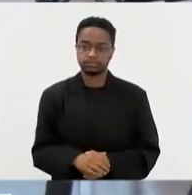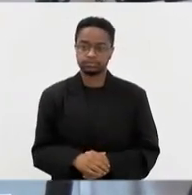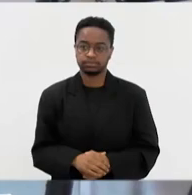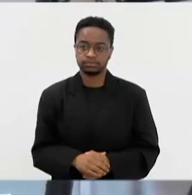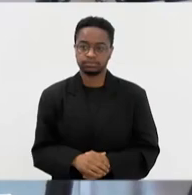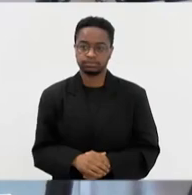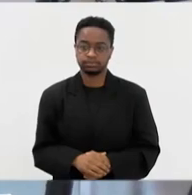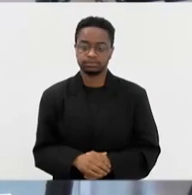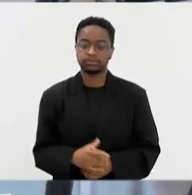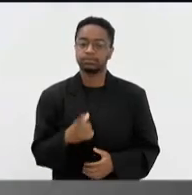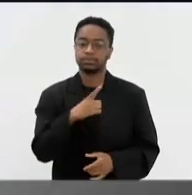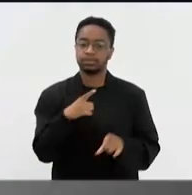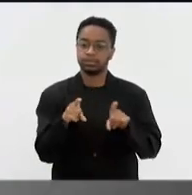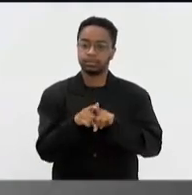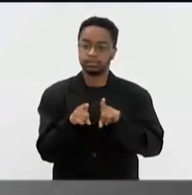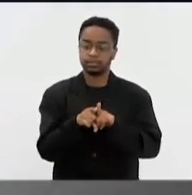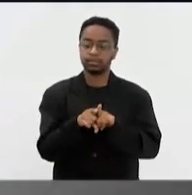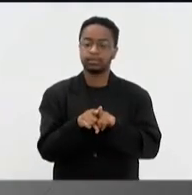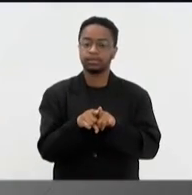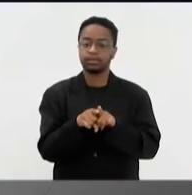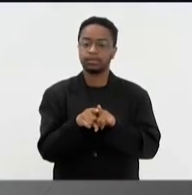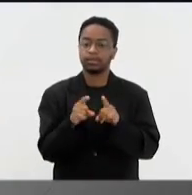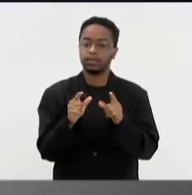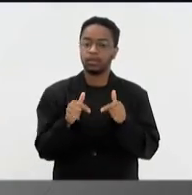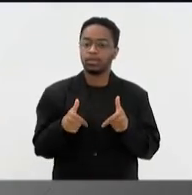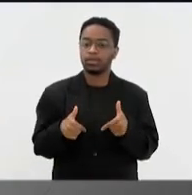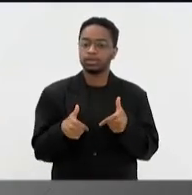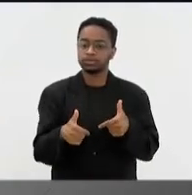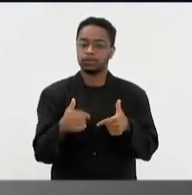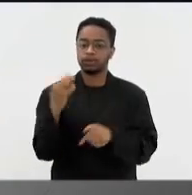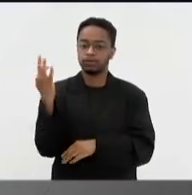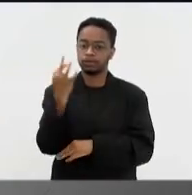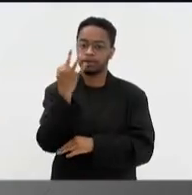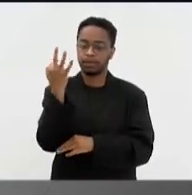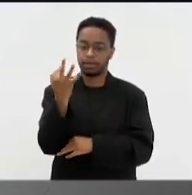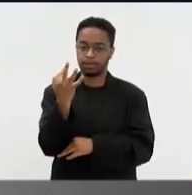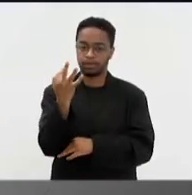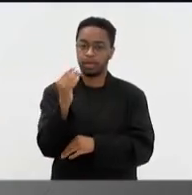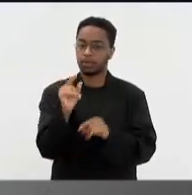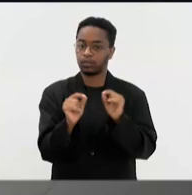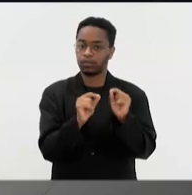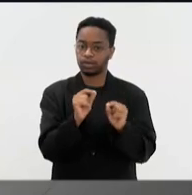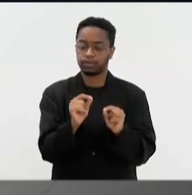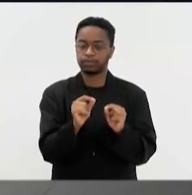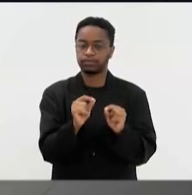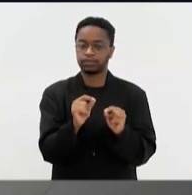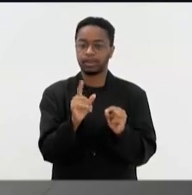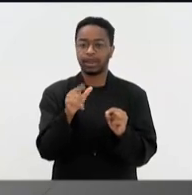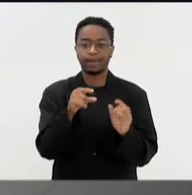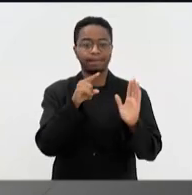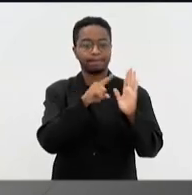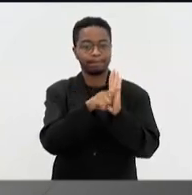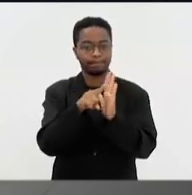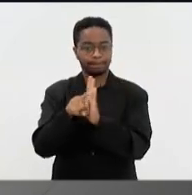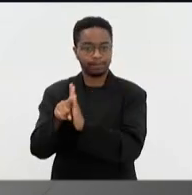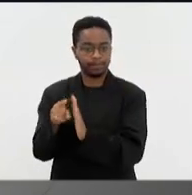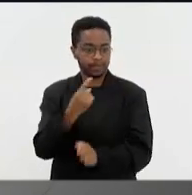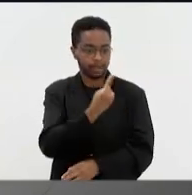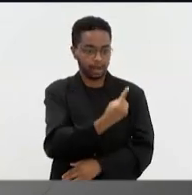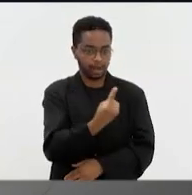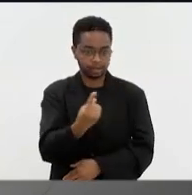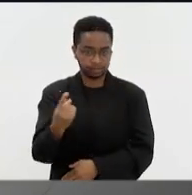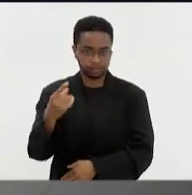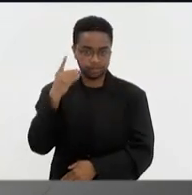temos um ato formal a fazer, que é indagar individualmente aos senhores